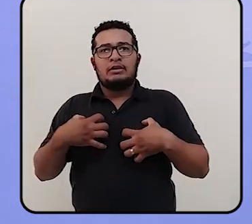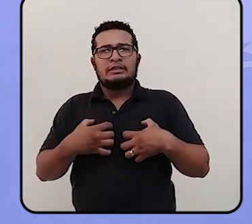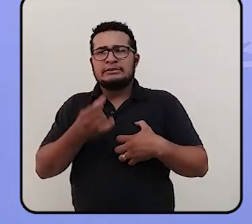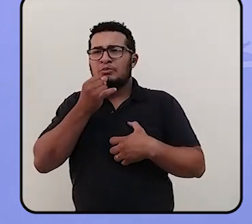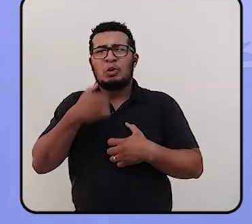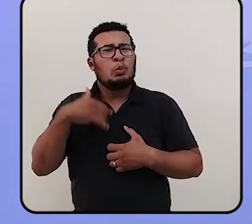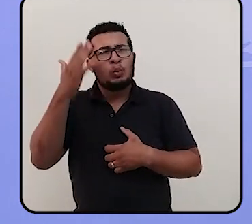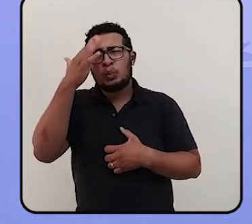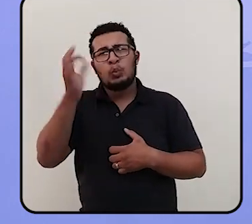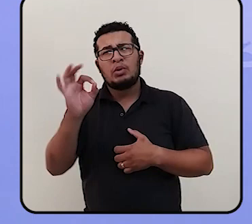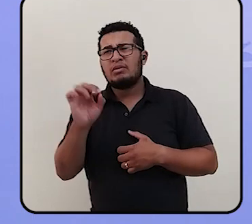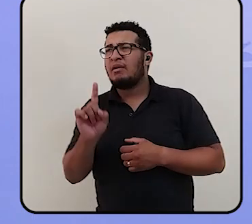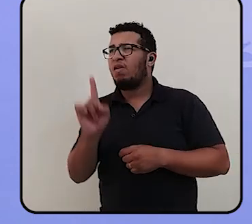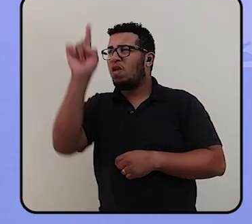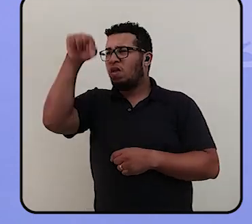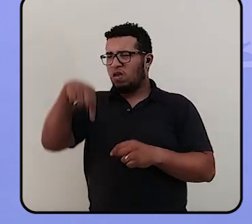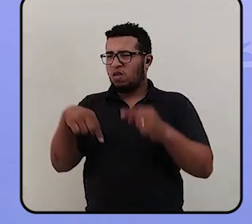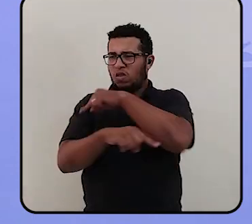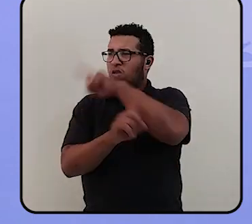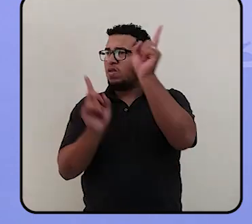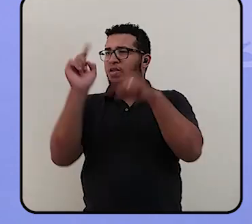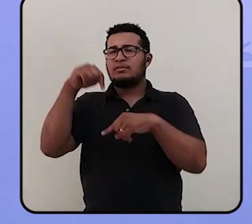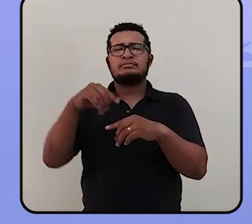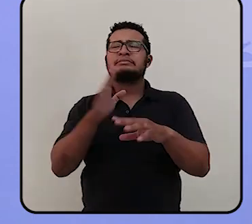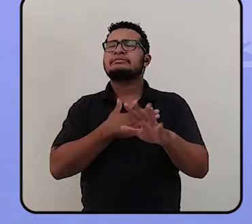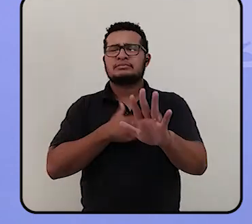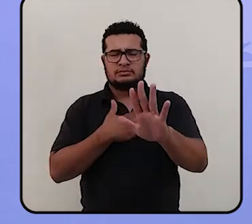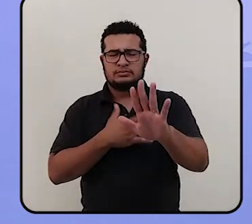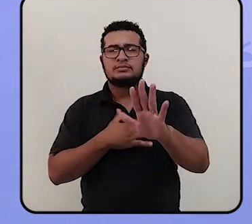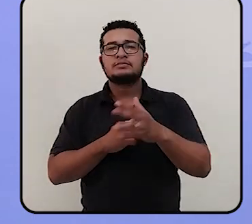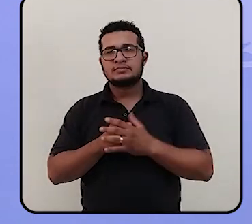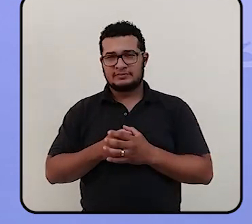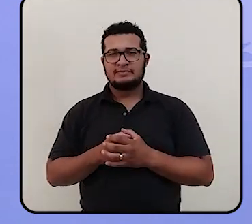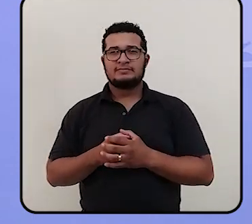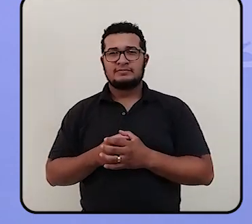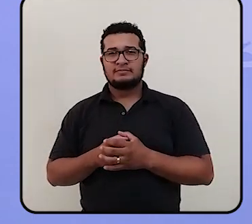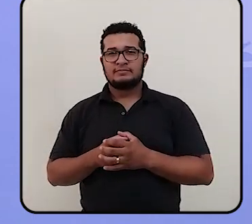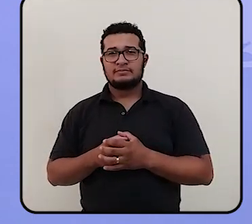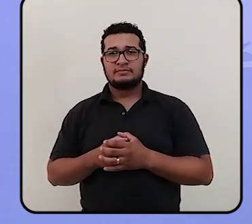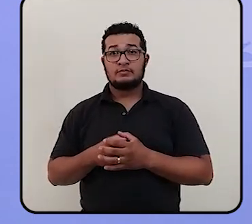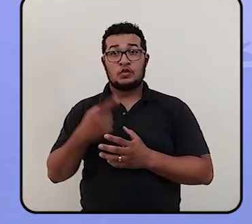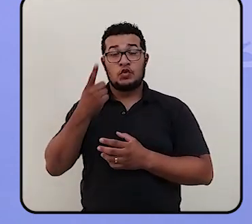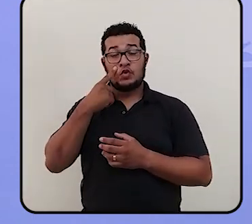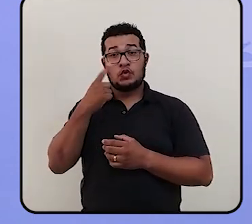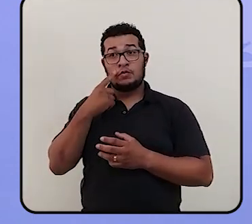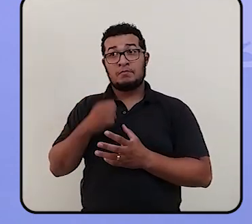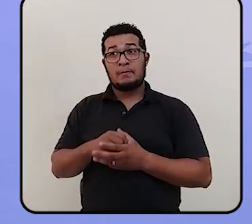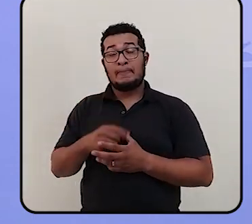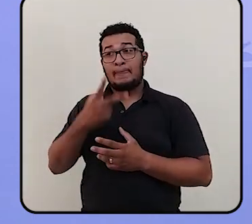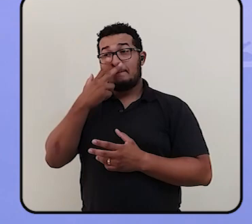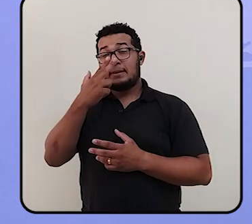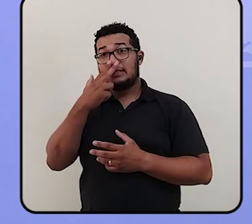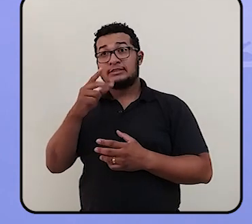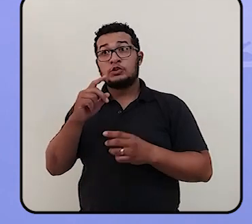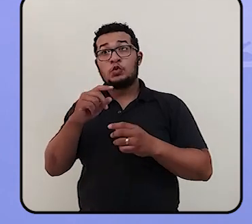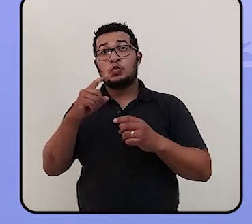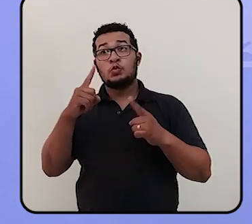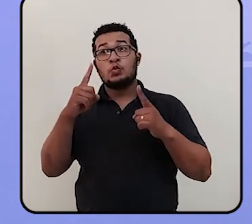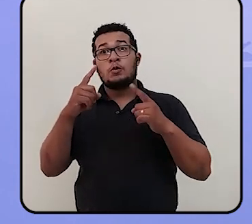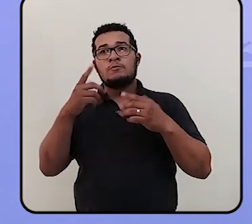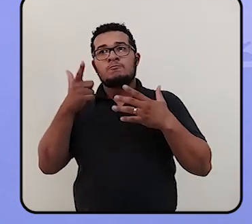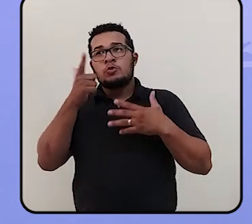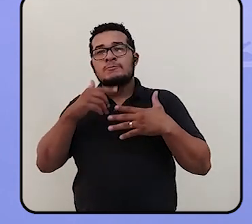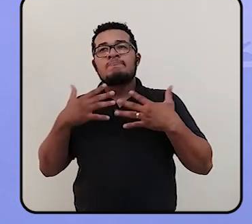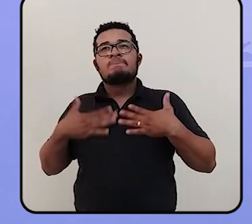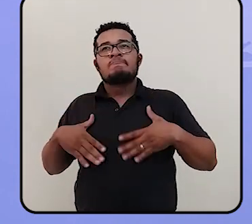desesperados. Professor, eu não entendo esse negócio de seta para cima, seta para baixo. Não, peraí. O mais cômodo é